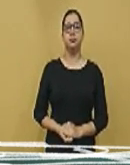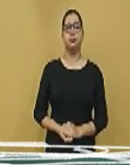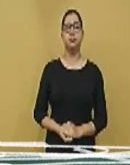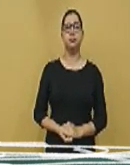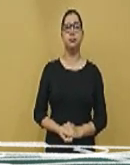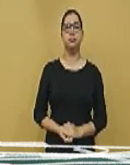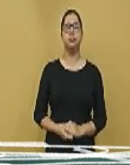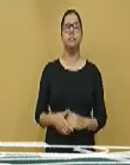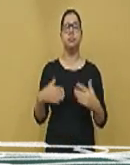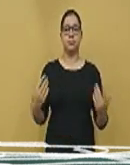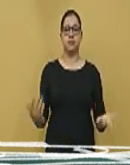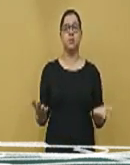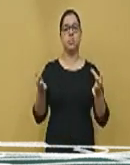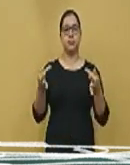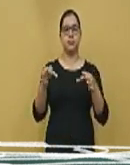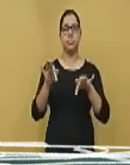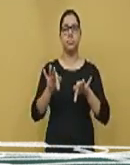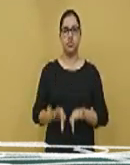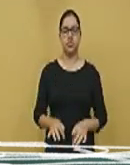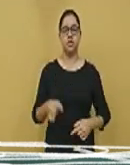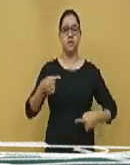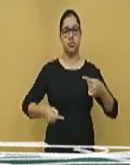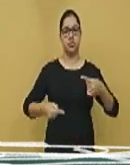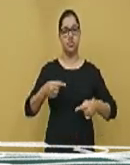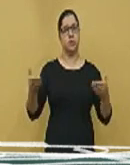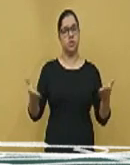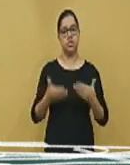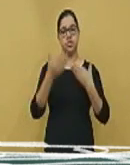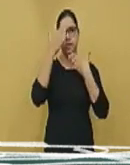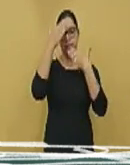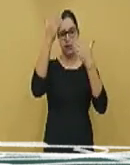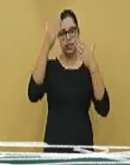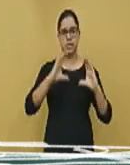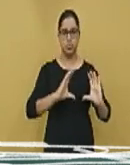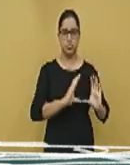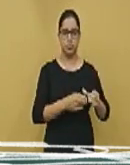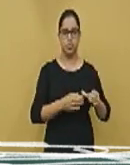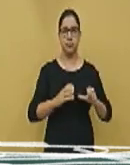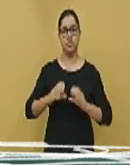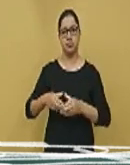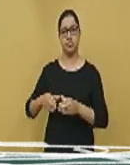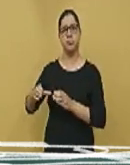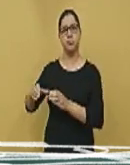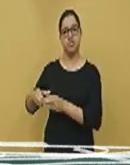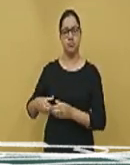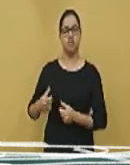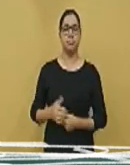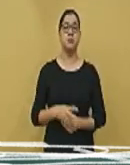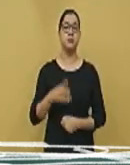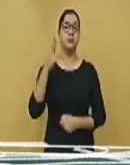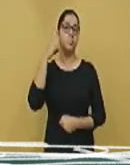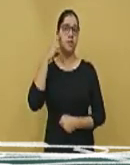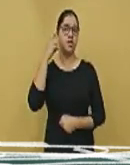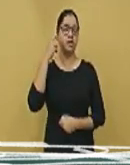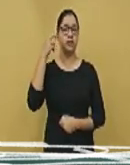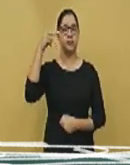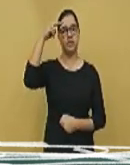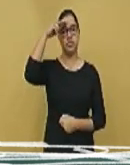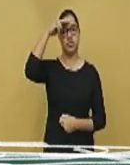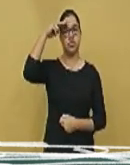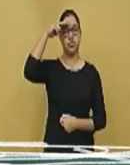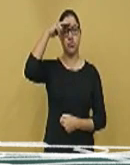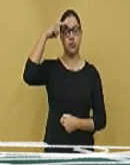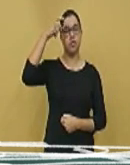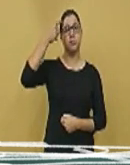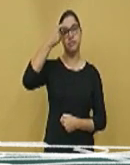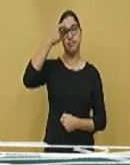Para encerrarmos, então, o debate de hoje, nós agradecemos as chapas presentes na pessoa do professor Etienne, do professor Joelson e da